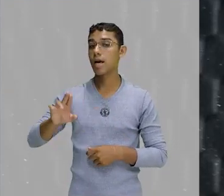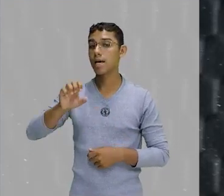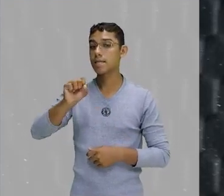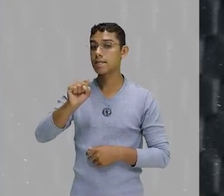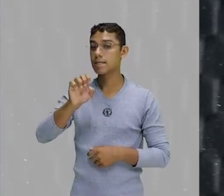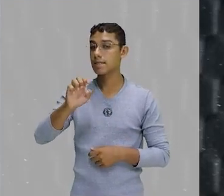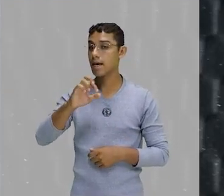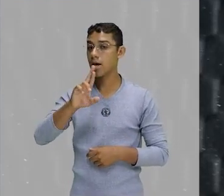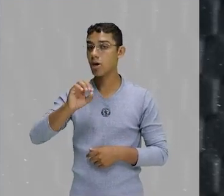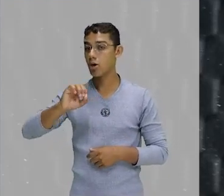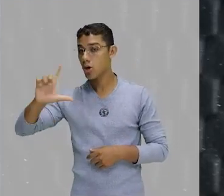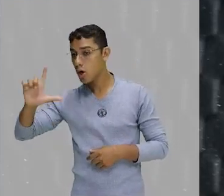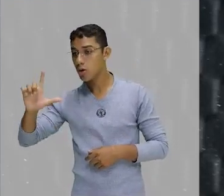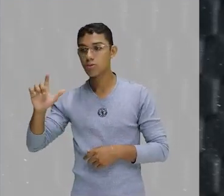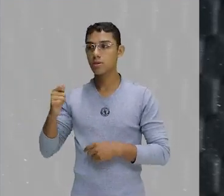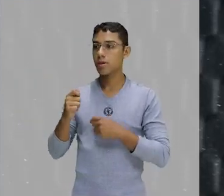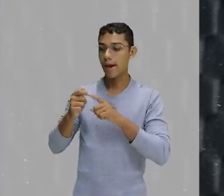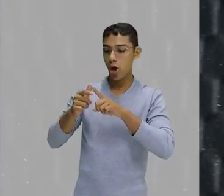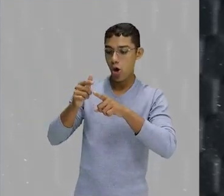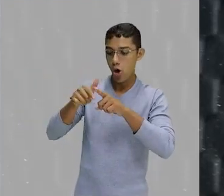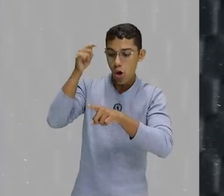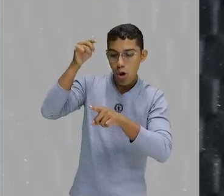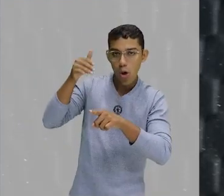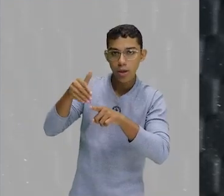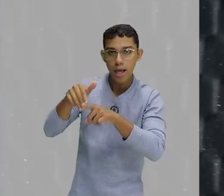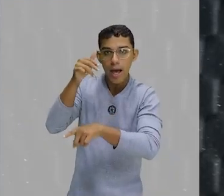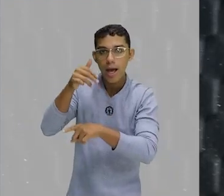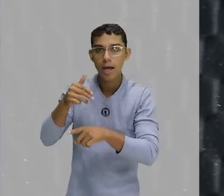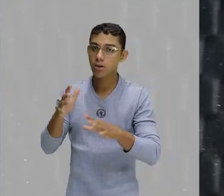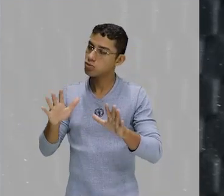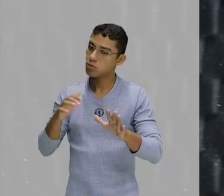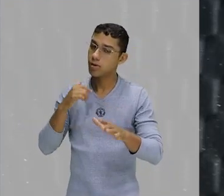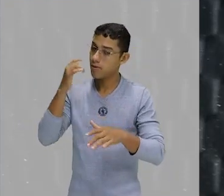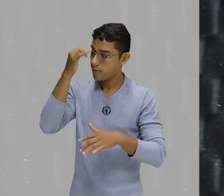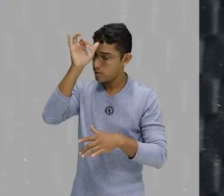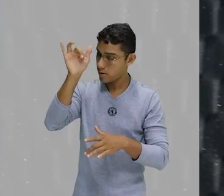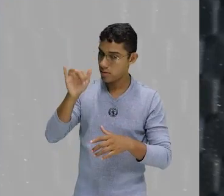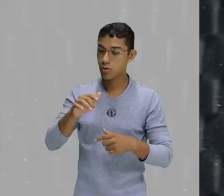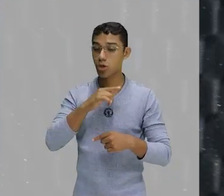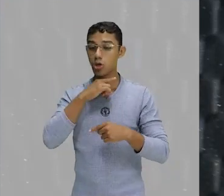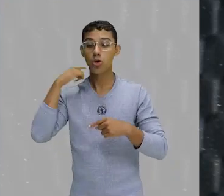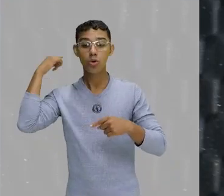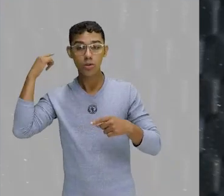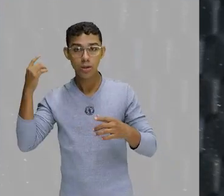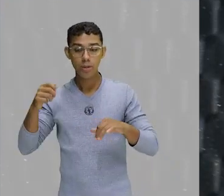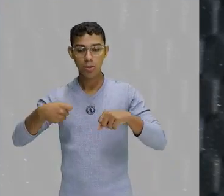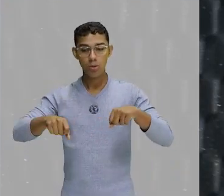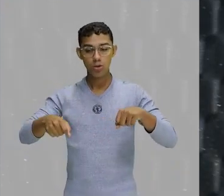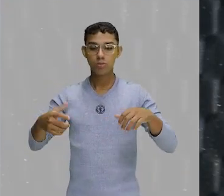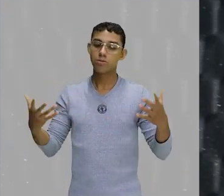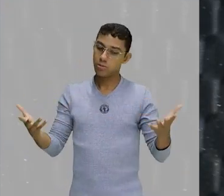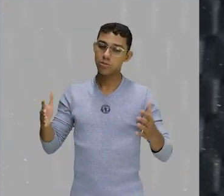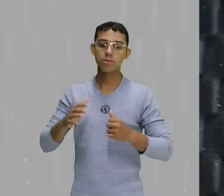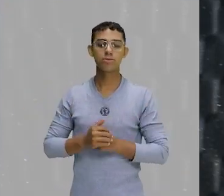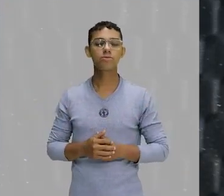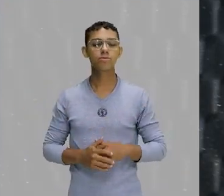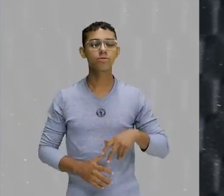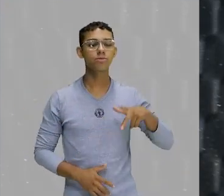tá? Outra coisa bem interessante, você vai e pede um pastel,